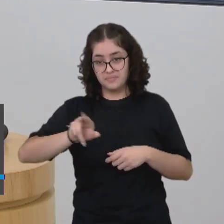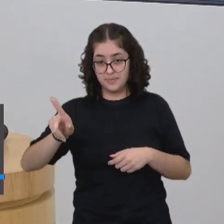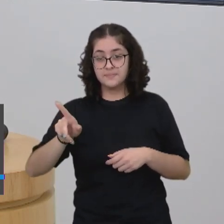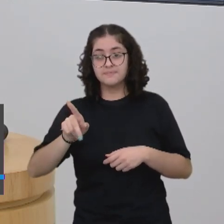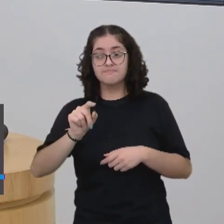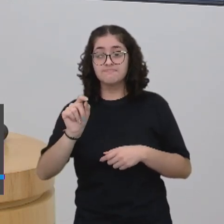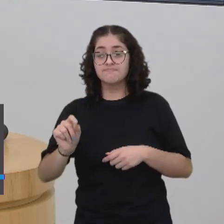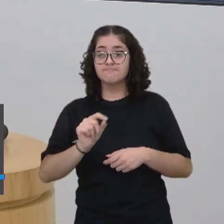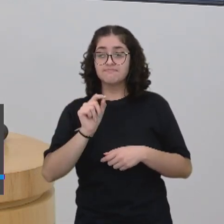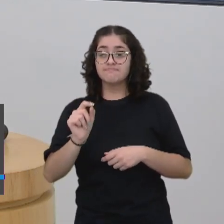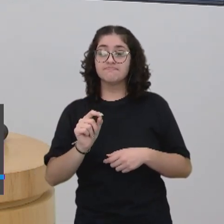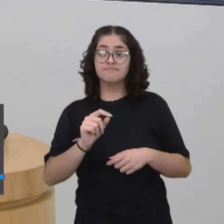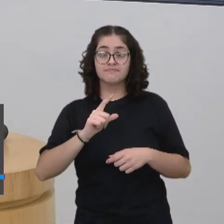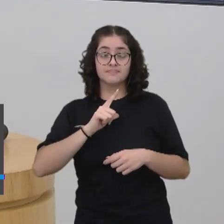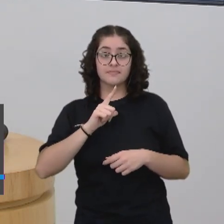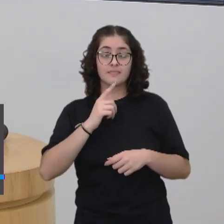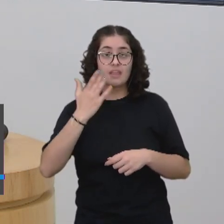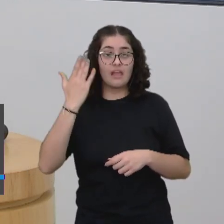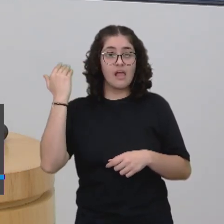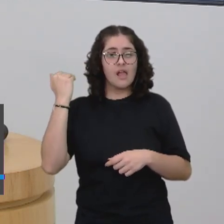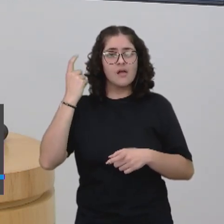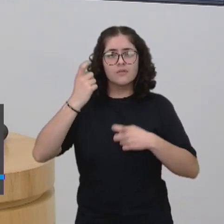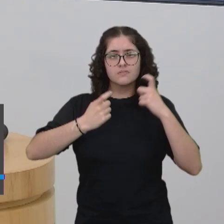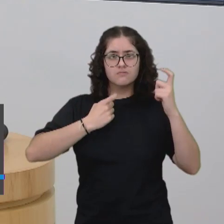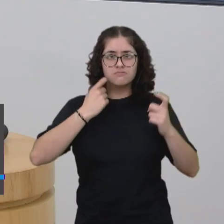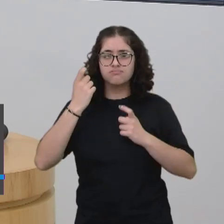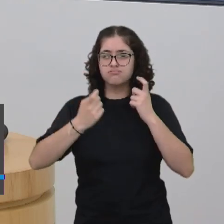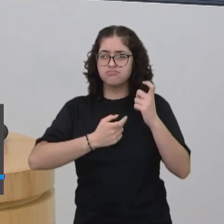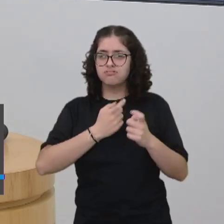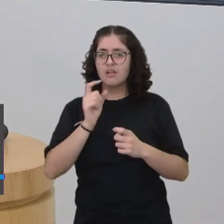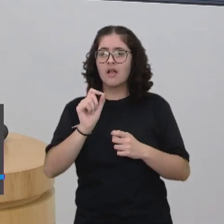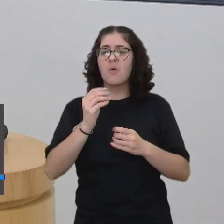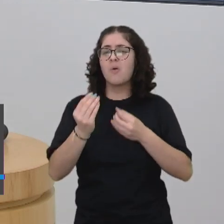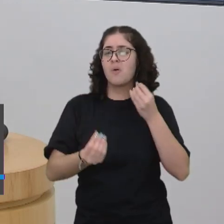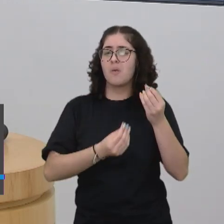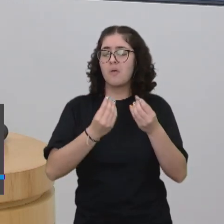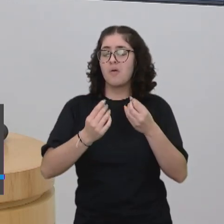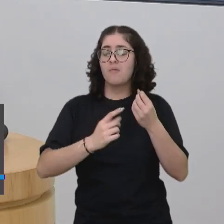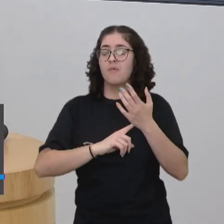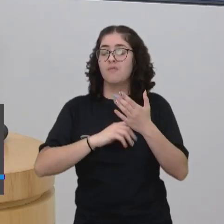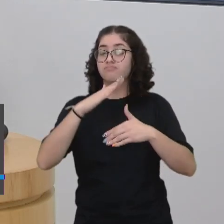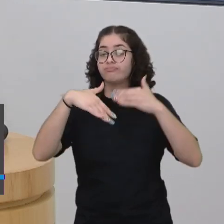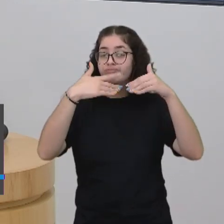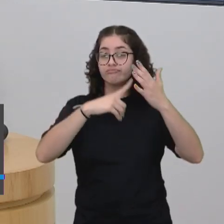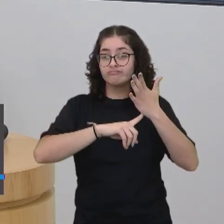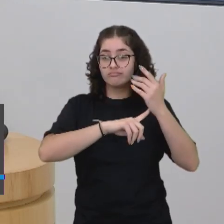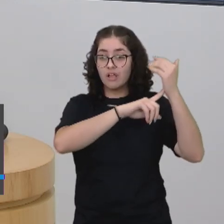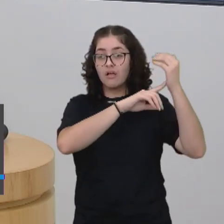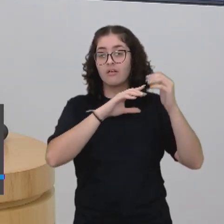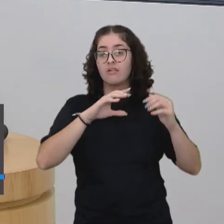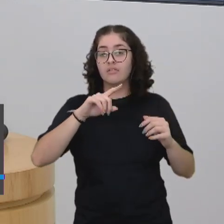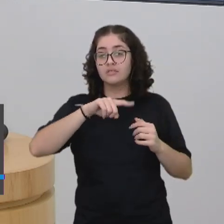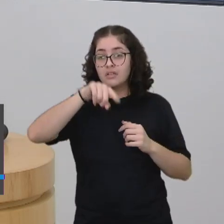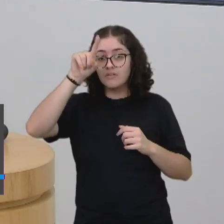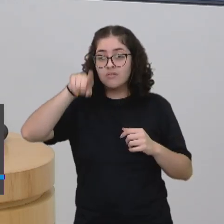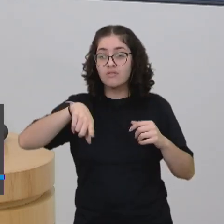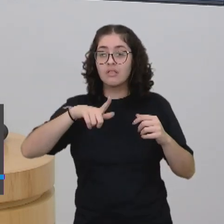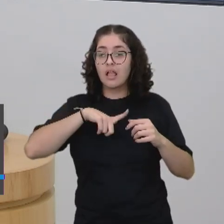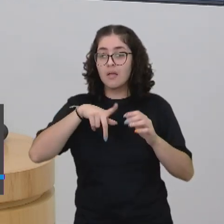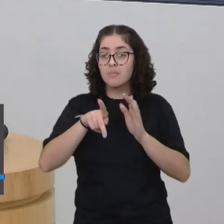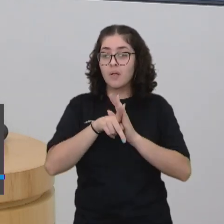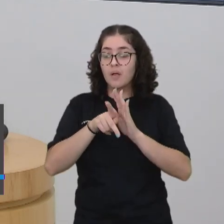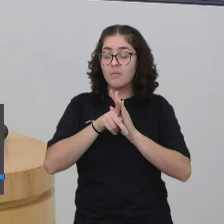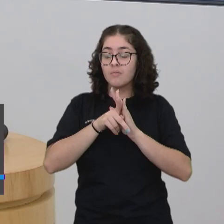é, antes, as nossas maiores preocupações era como o desenvolvimento tecnológico e científico iria acontecer dentro de um